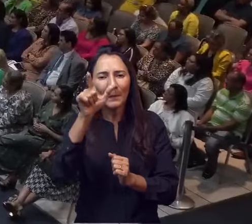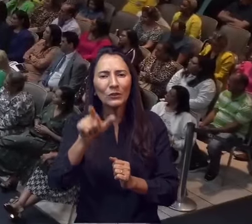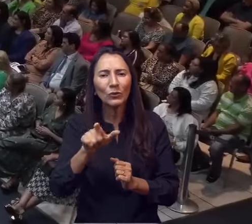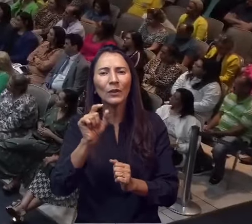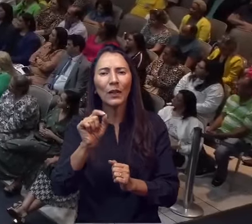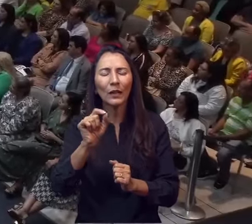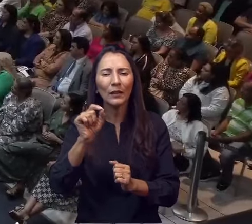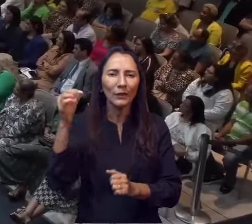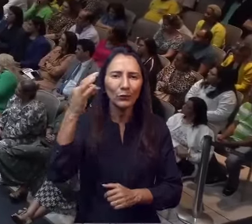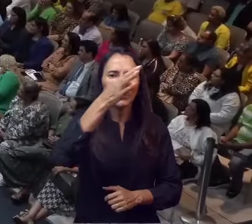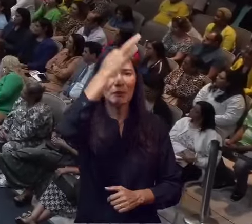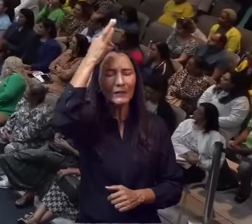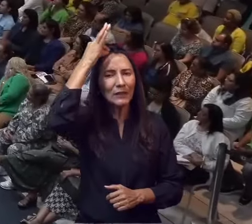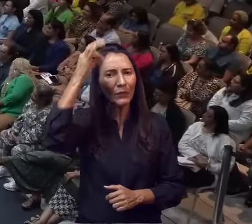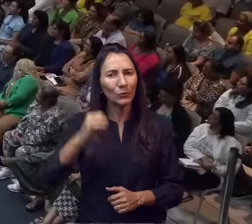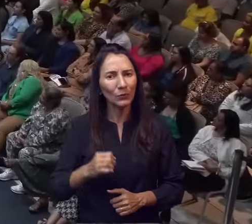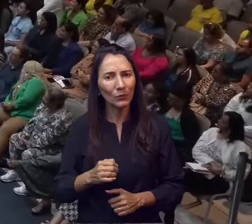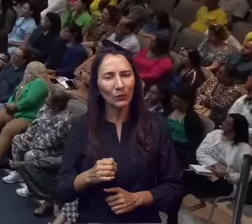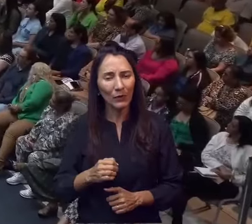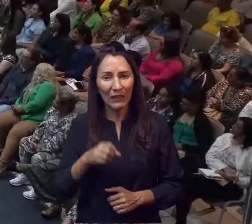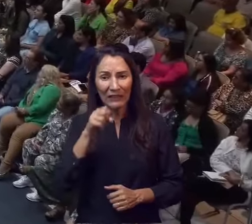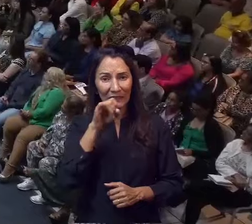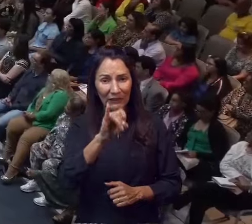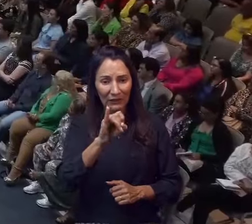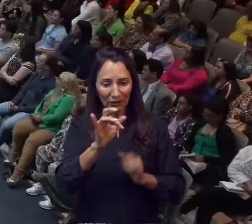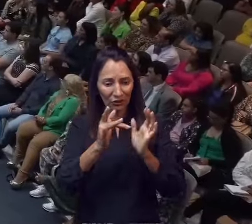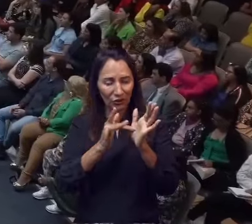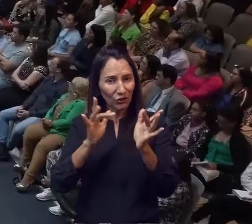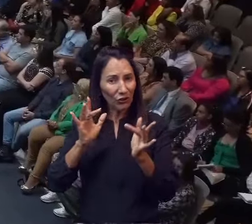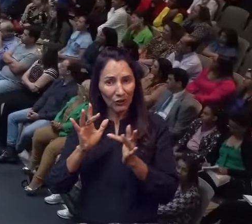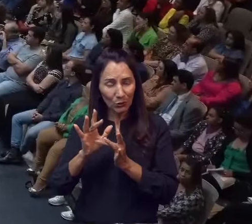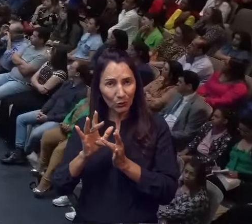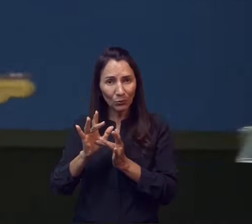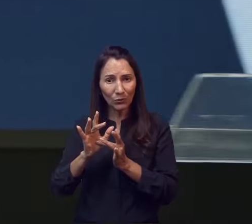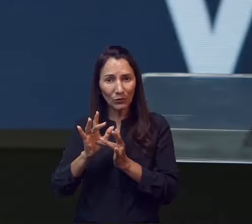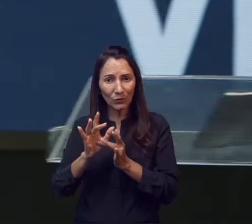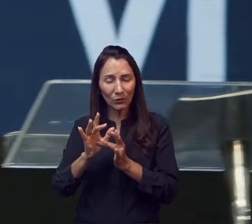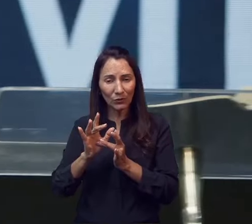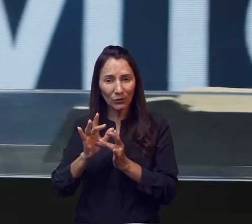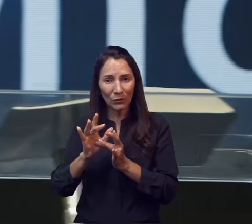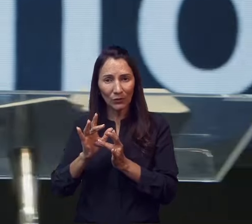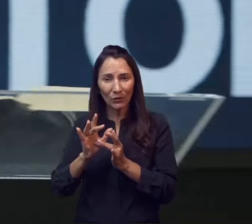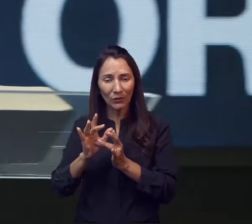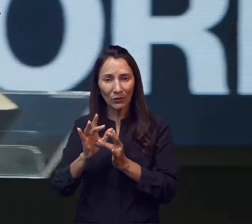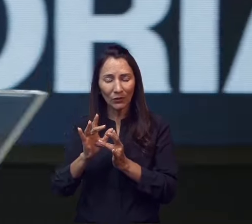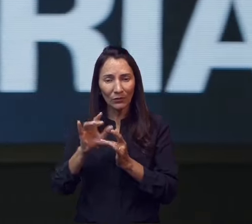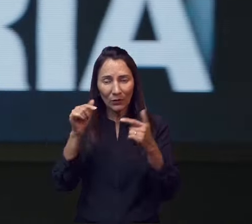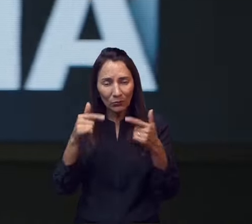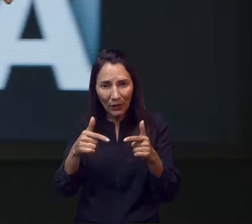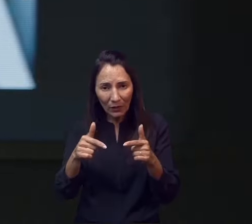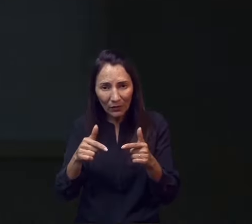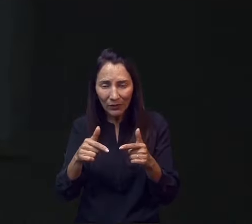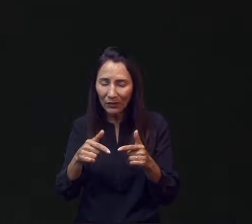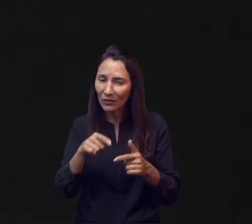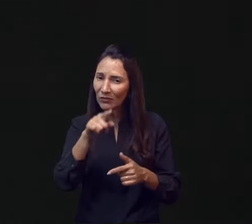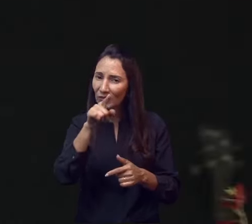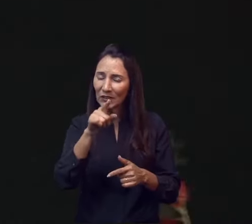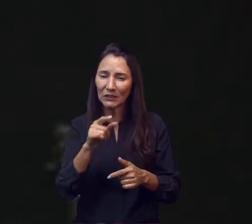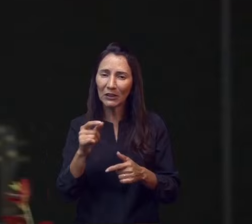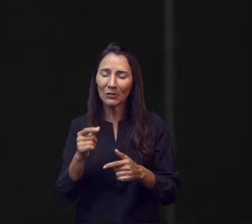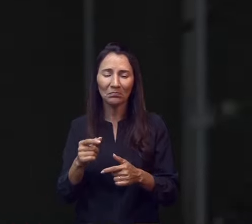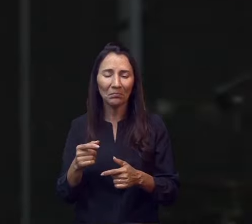significa que sem Jesus não vai receber além do que você pede ou pensa